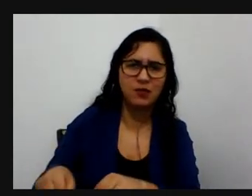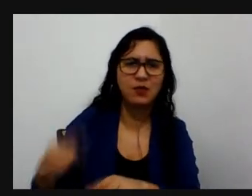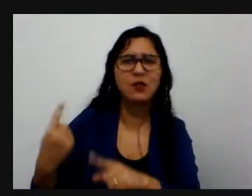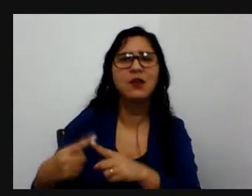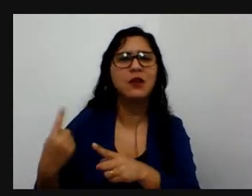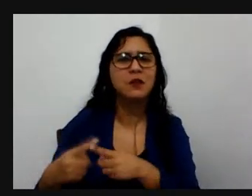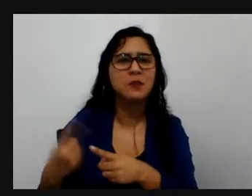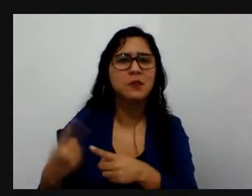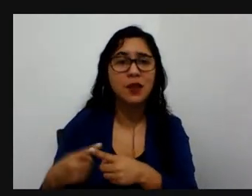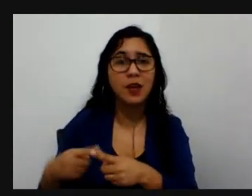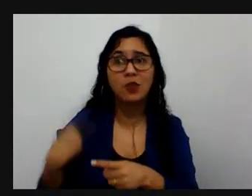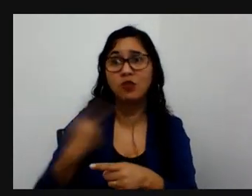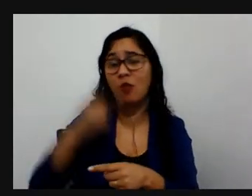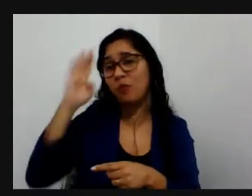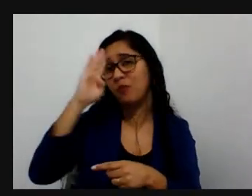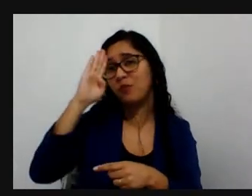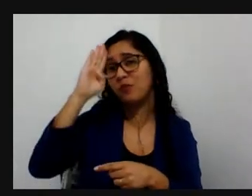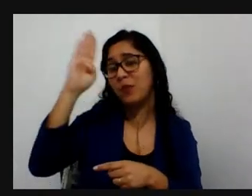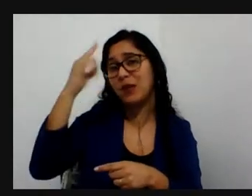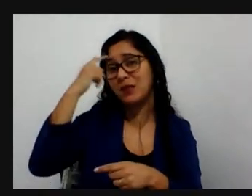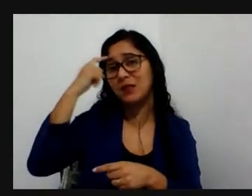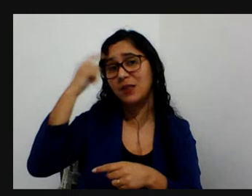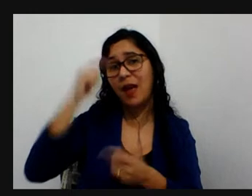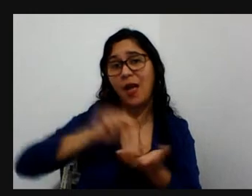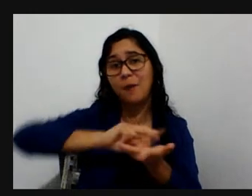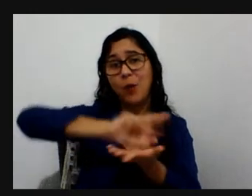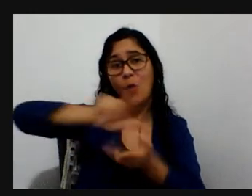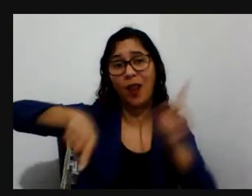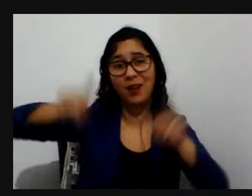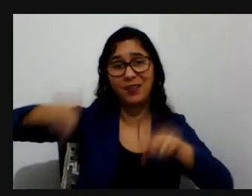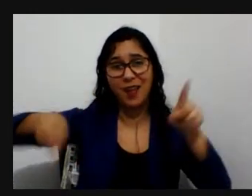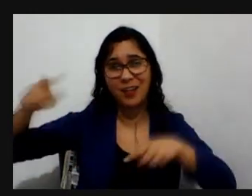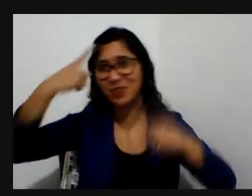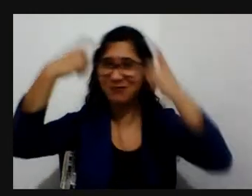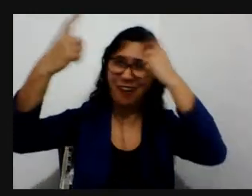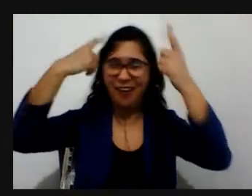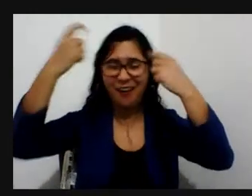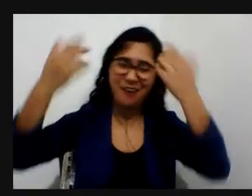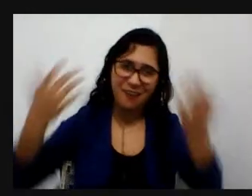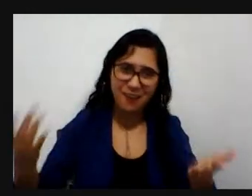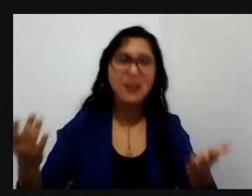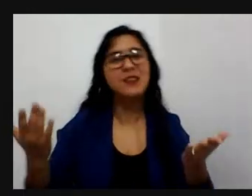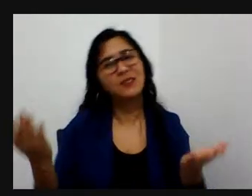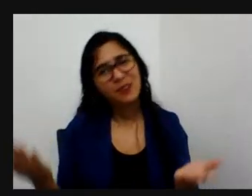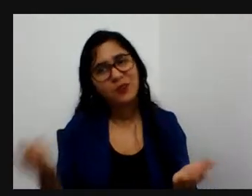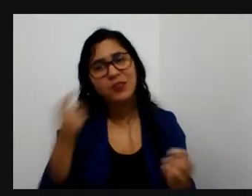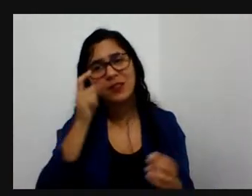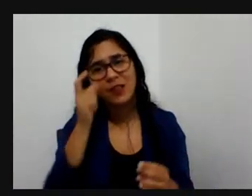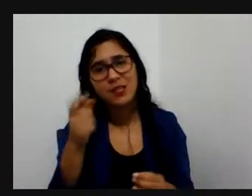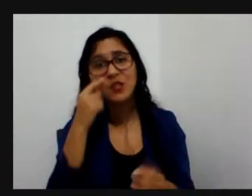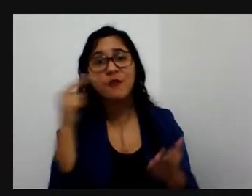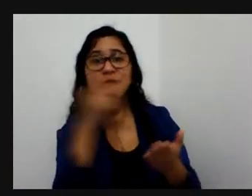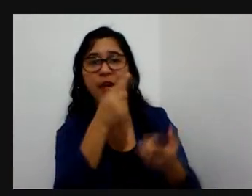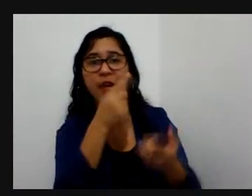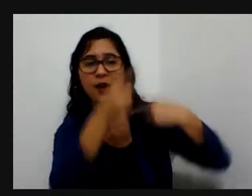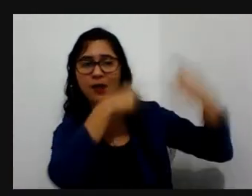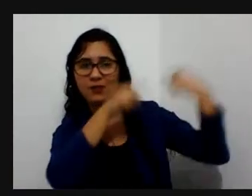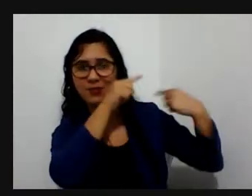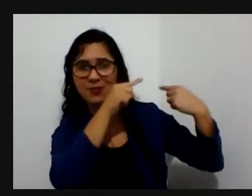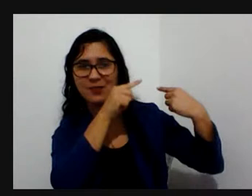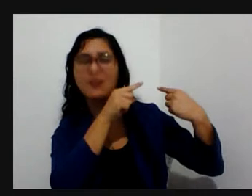nossa prioridade era a pluralidade de ideias, né? Então é interessante visualizar os debates